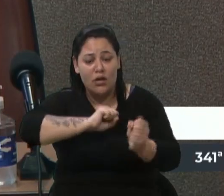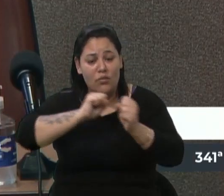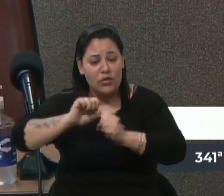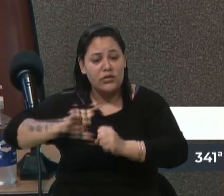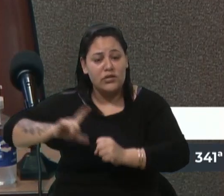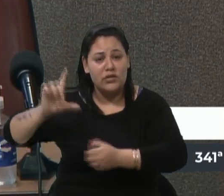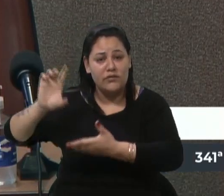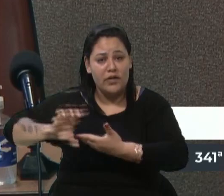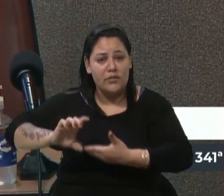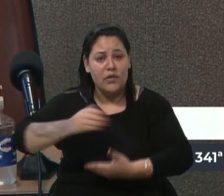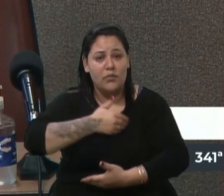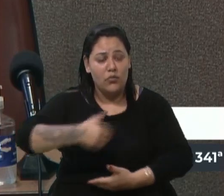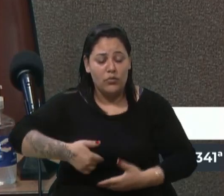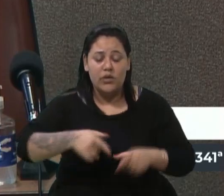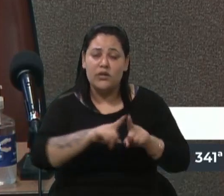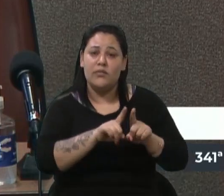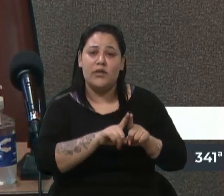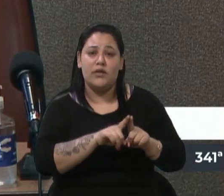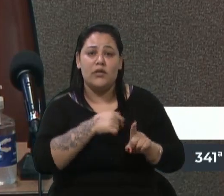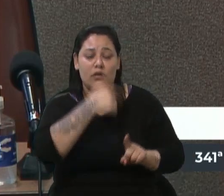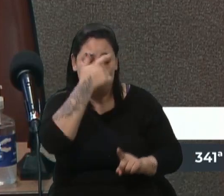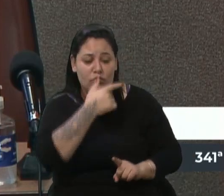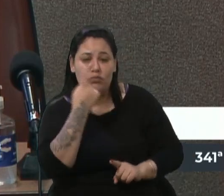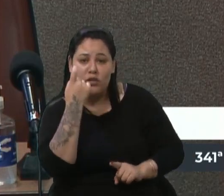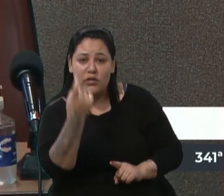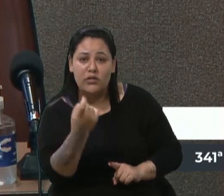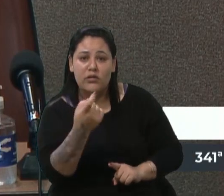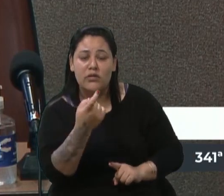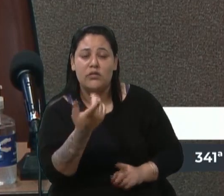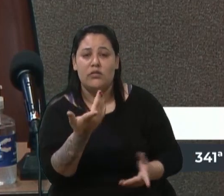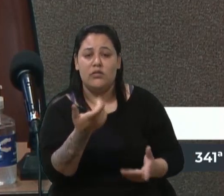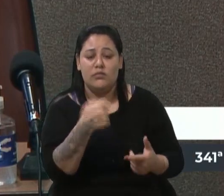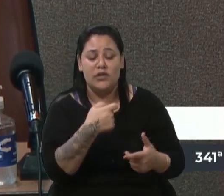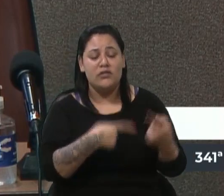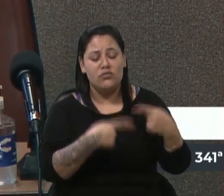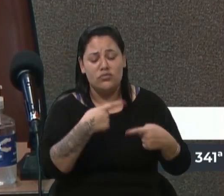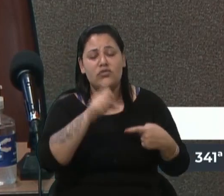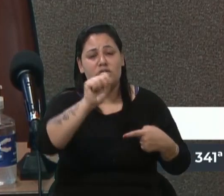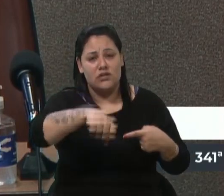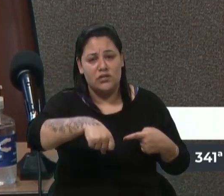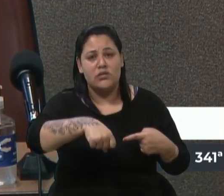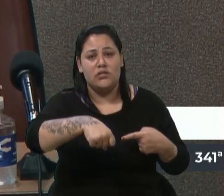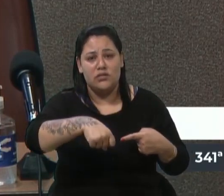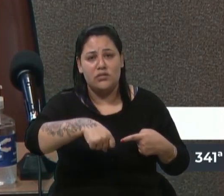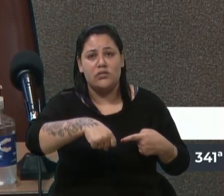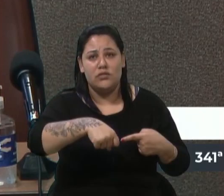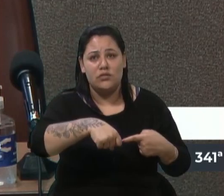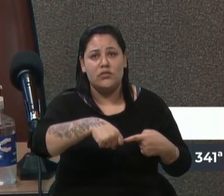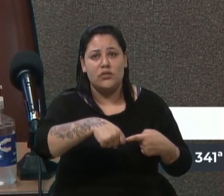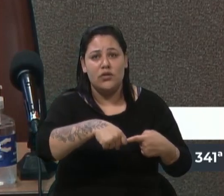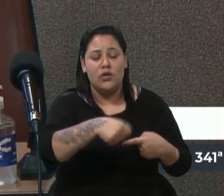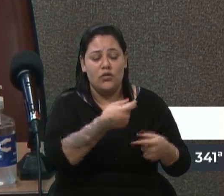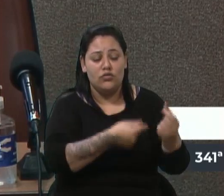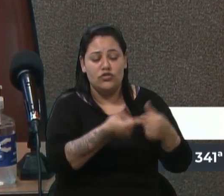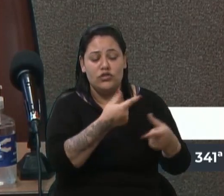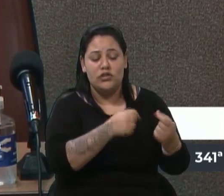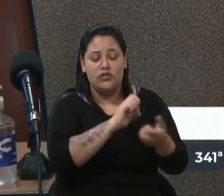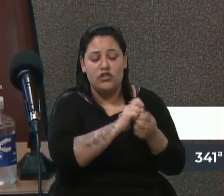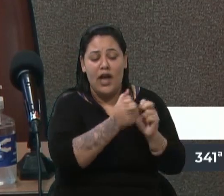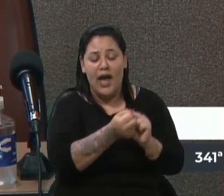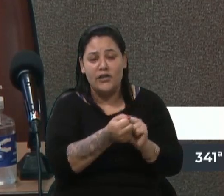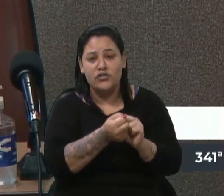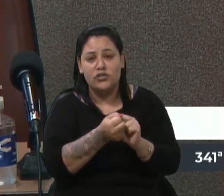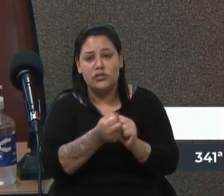públicos. Eu acho isso muito interessante e é preciso discutir, sim, tanto o Financiarte quanto o